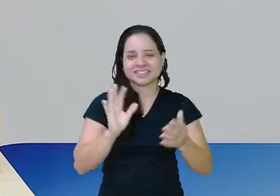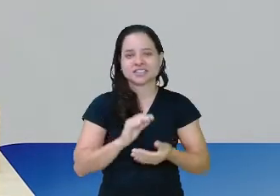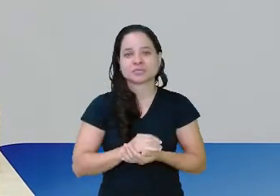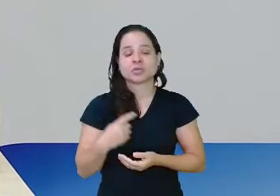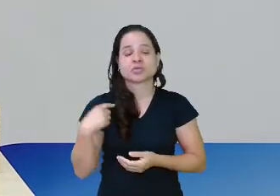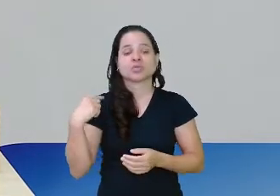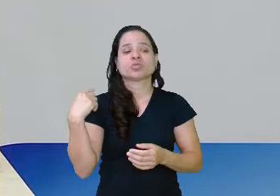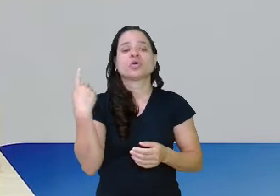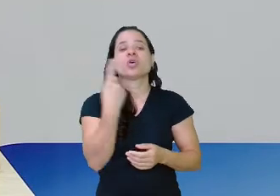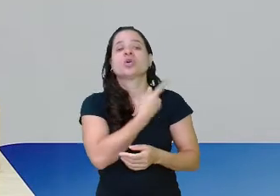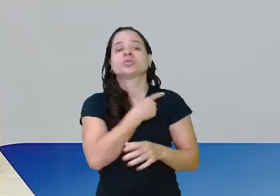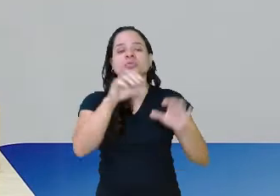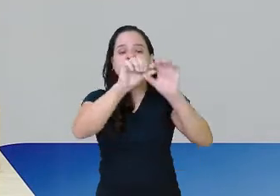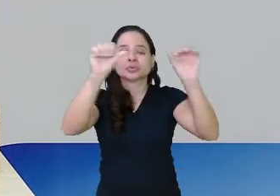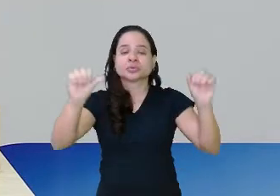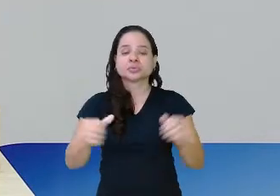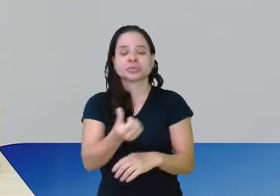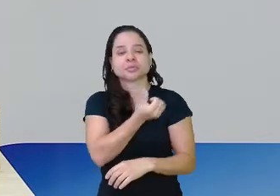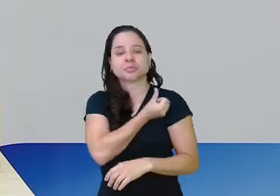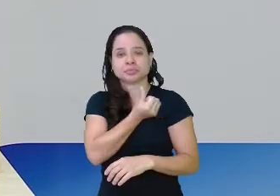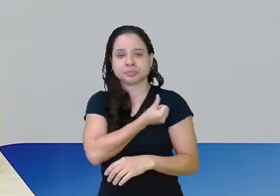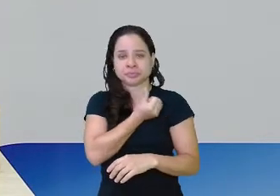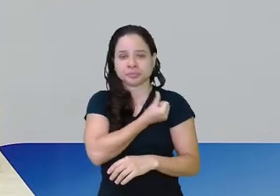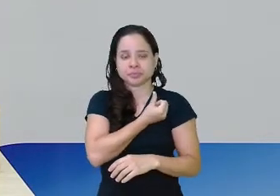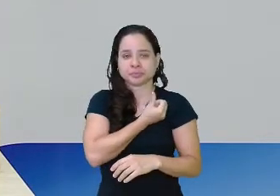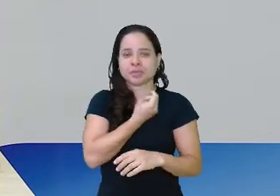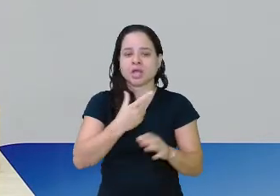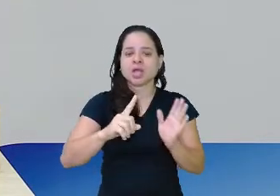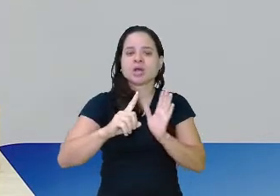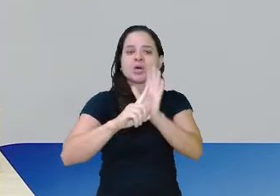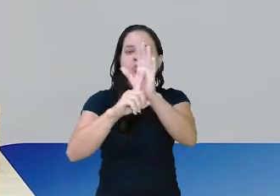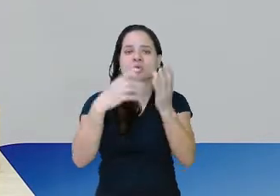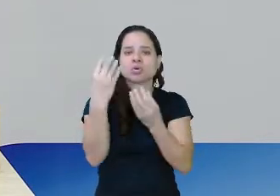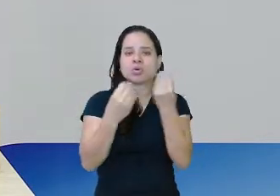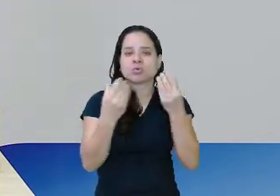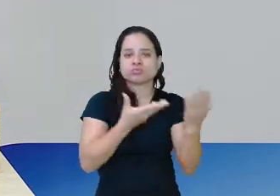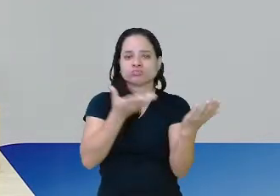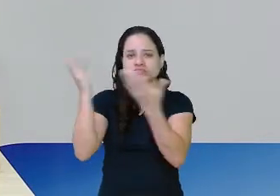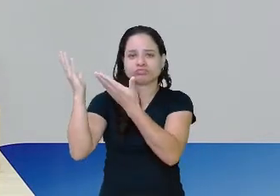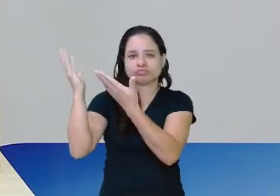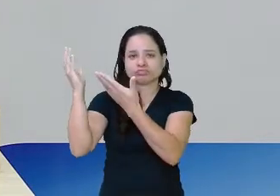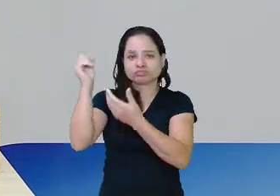O nosso sistema de numeração decimal pode ser representado dessa forma aqui.